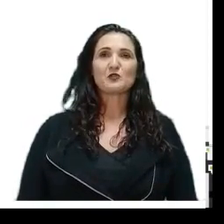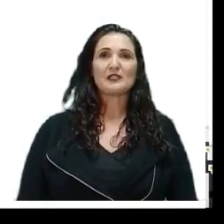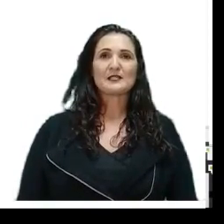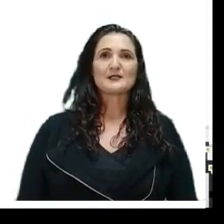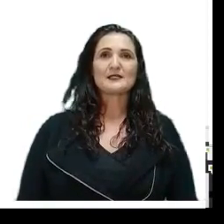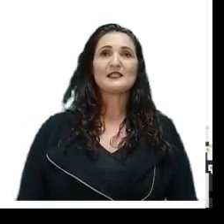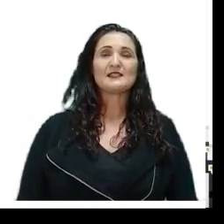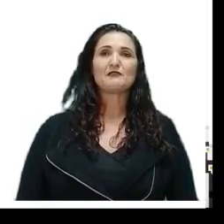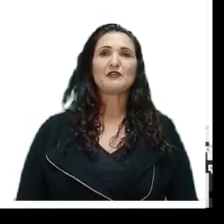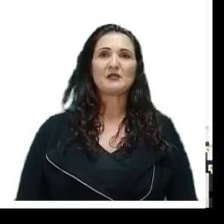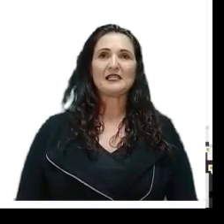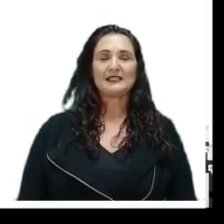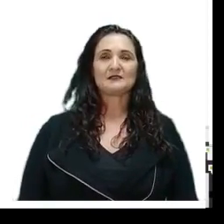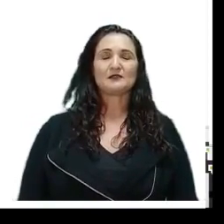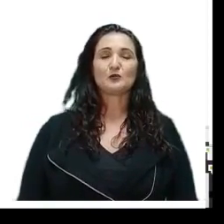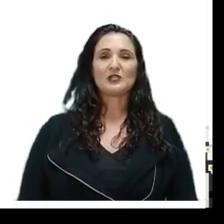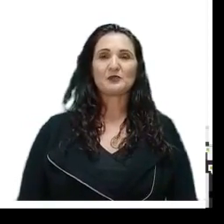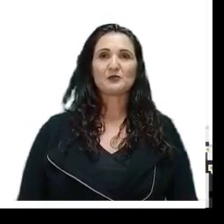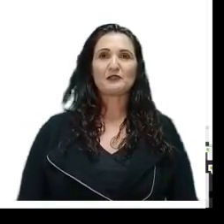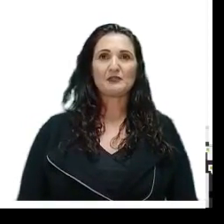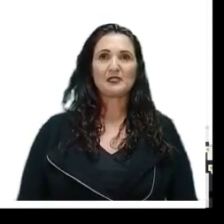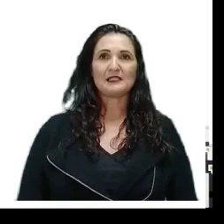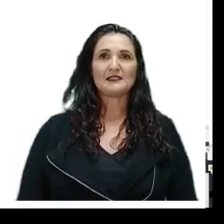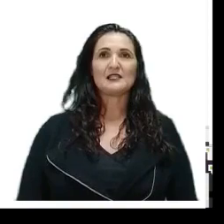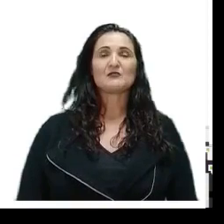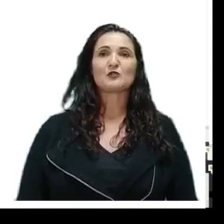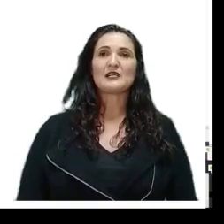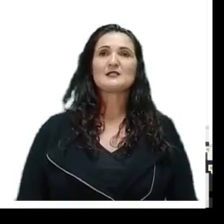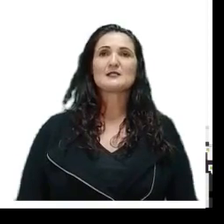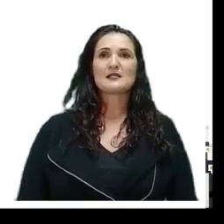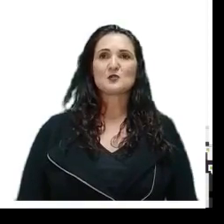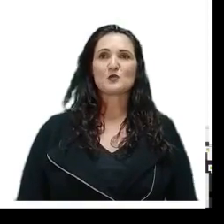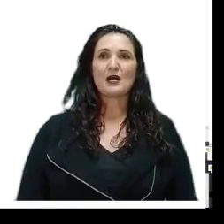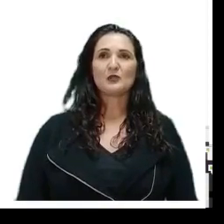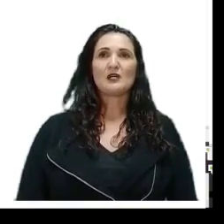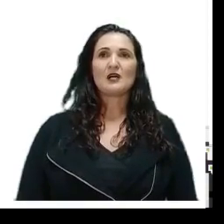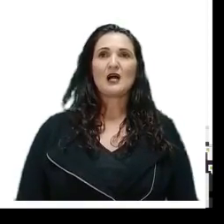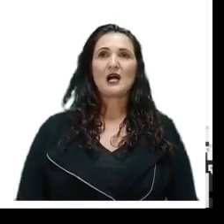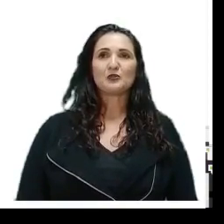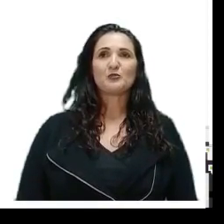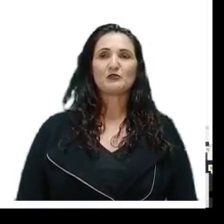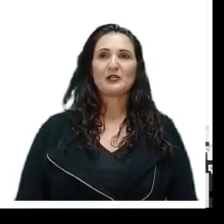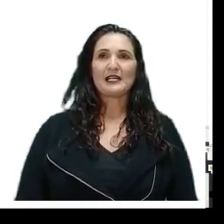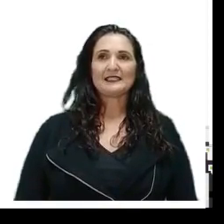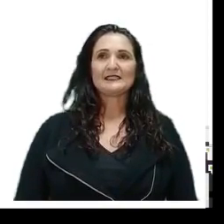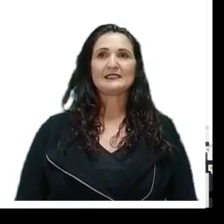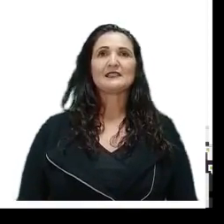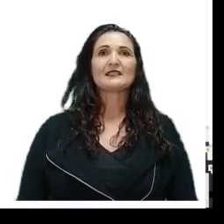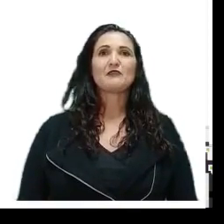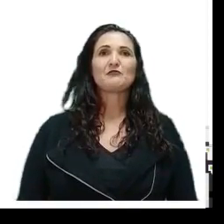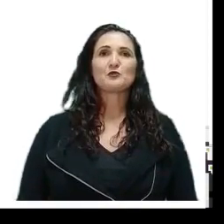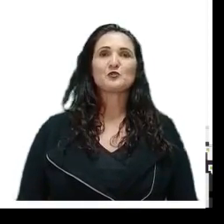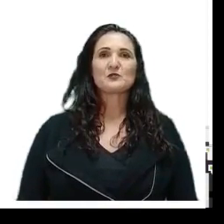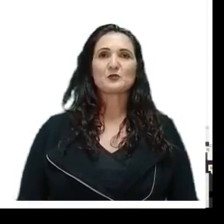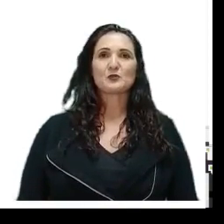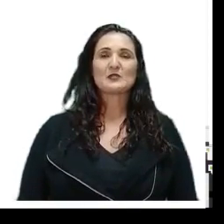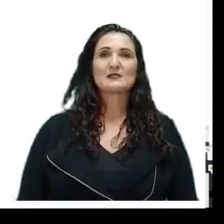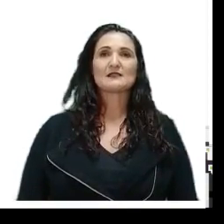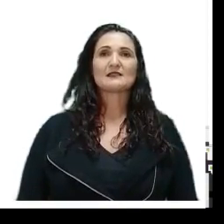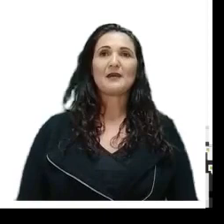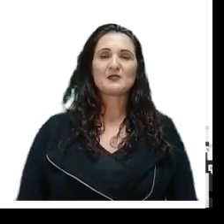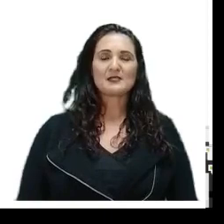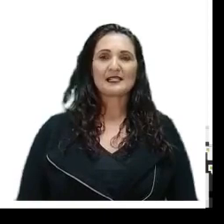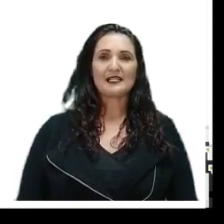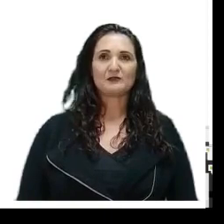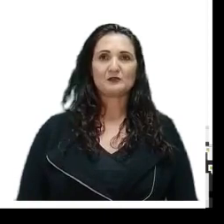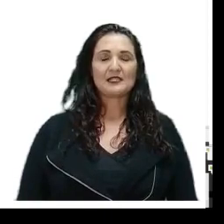de violência intrafamiliar no âmbito da família, violência sexual, autoprovocada, tráfico de pessoas,